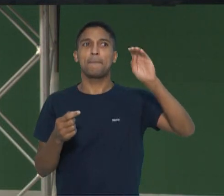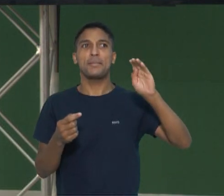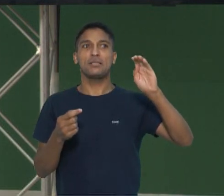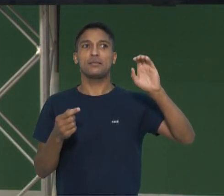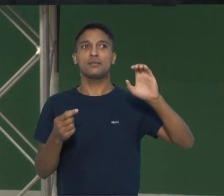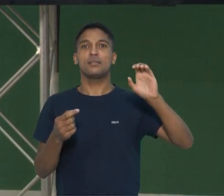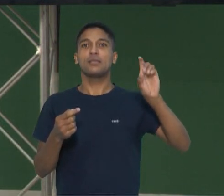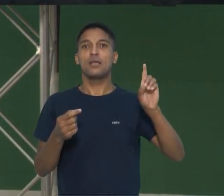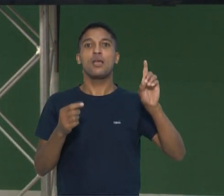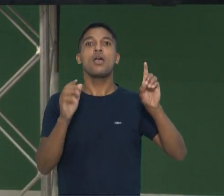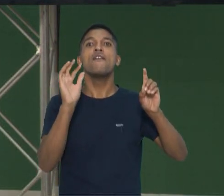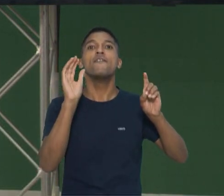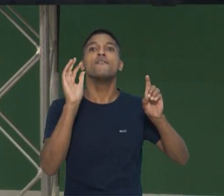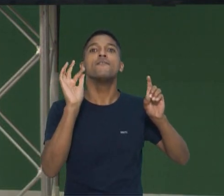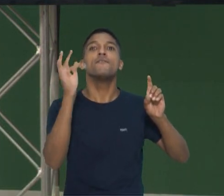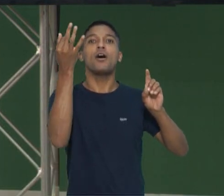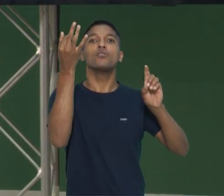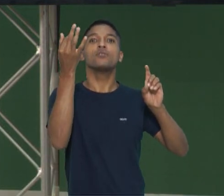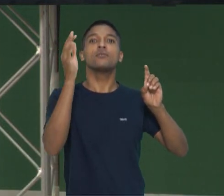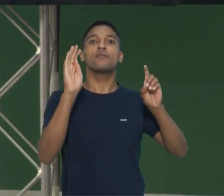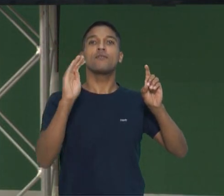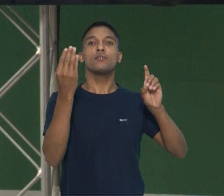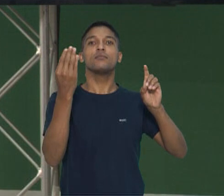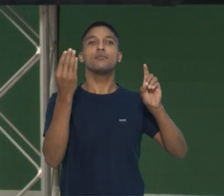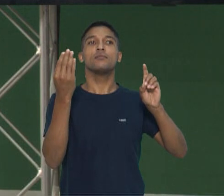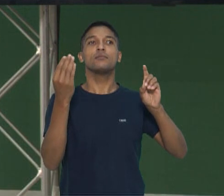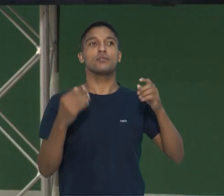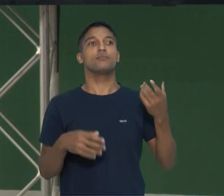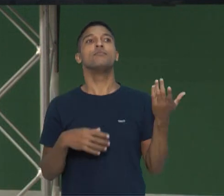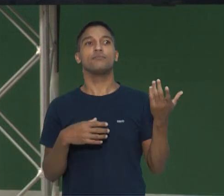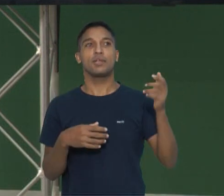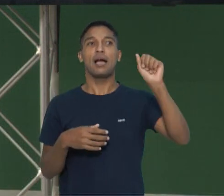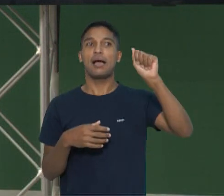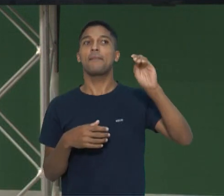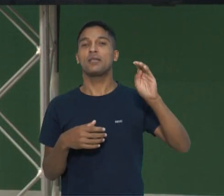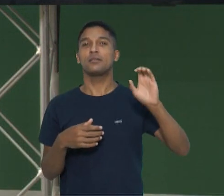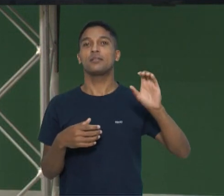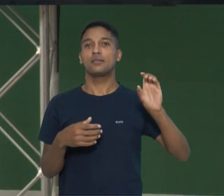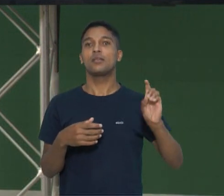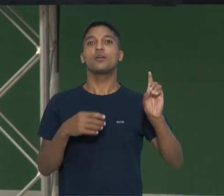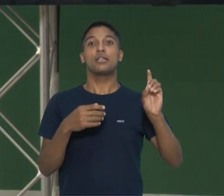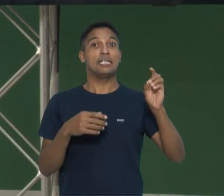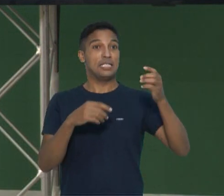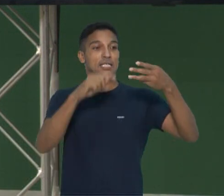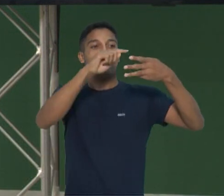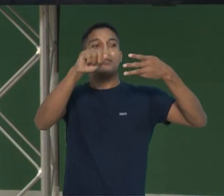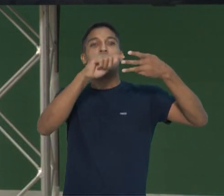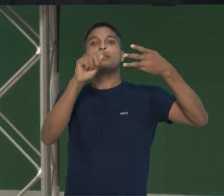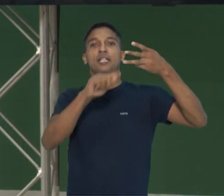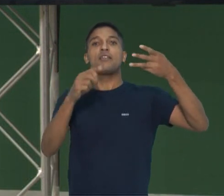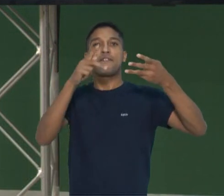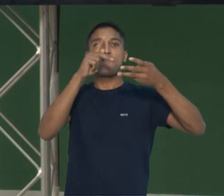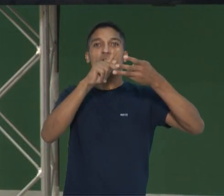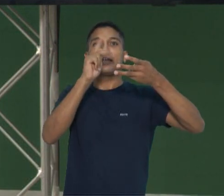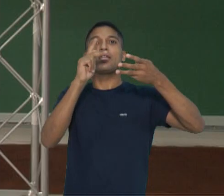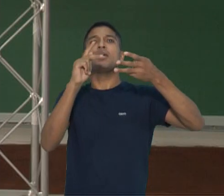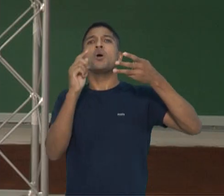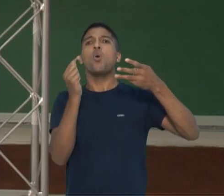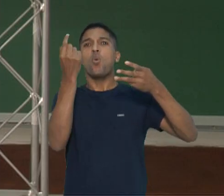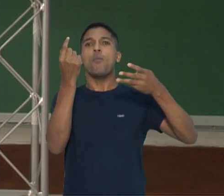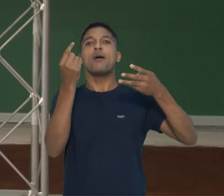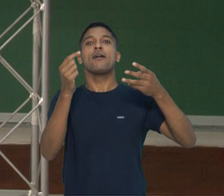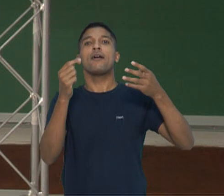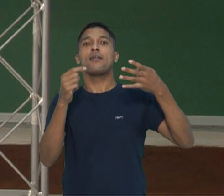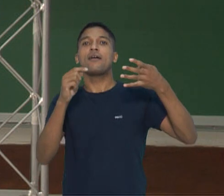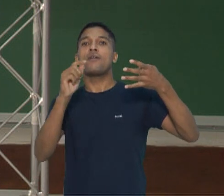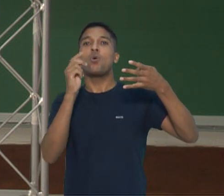falsa. Então, se nós temos 4 afirmações, 3 são verdadeiras e uma é falsa. Vamos ver se você consegue em casa descobrir